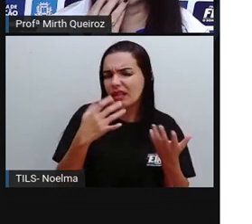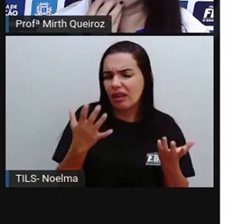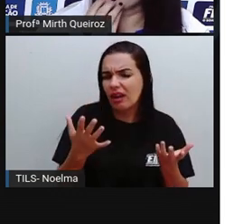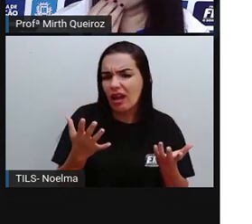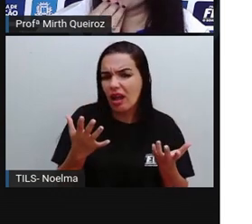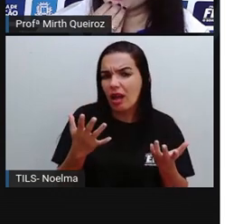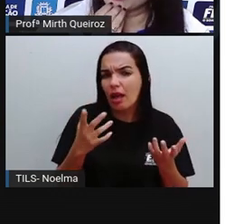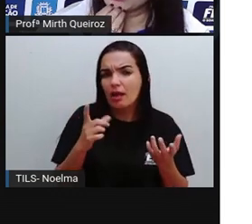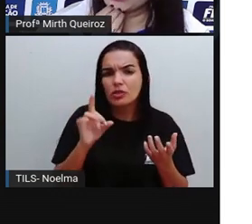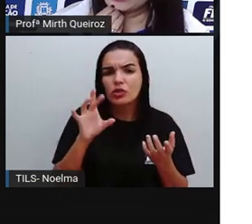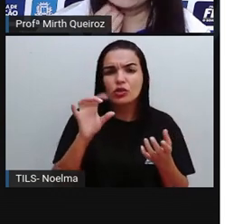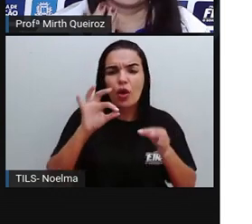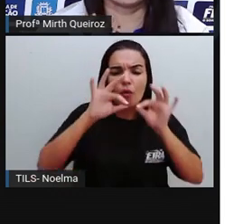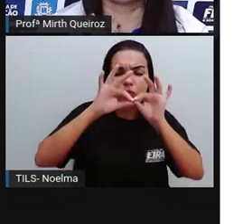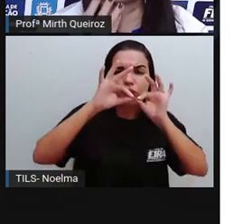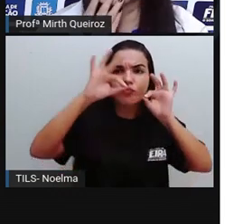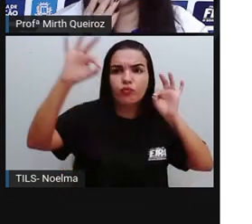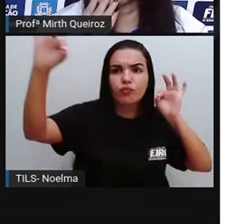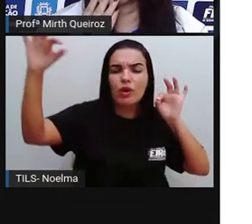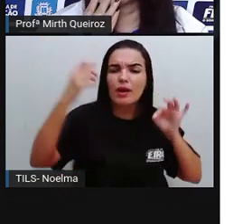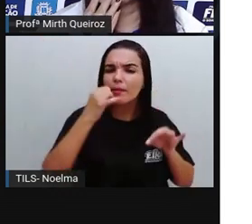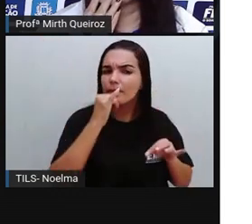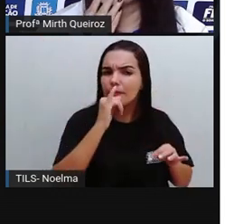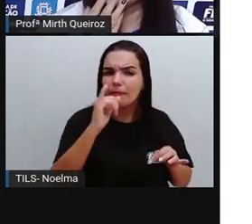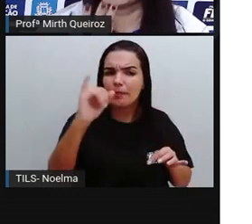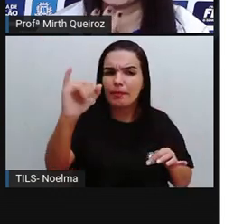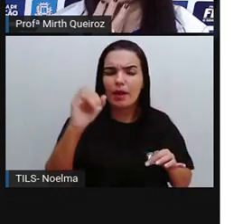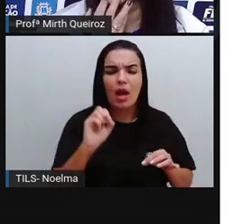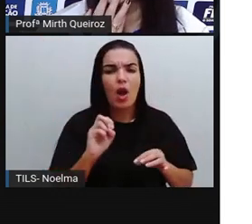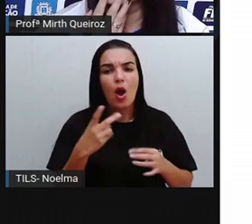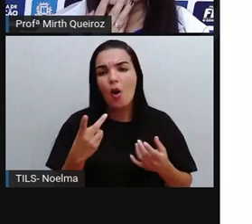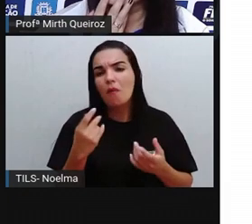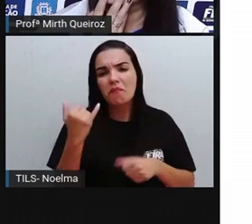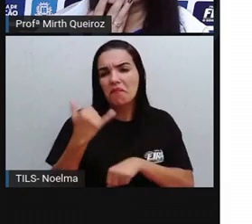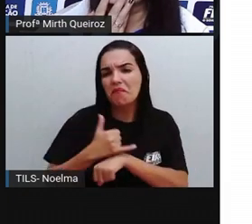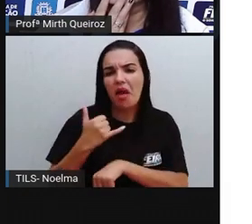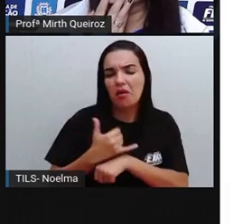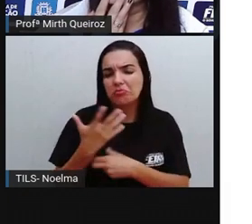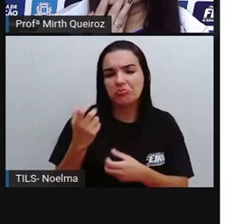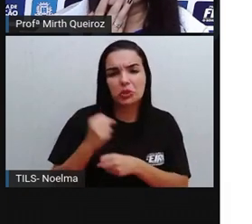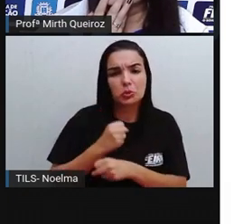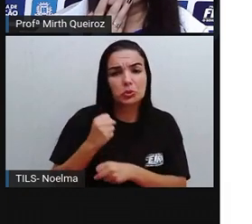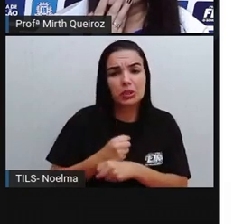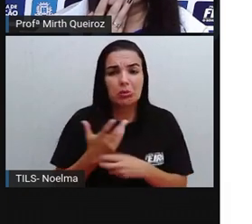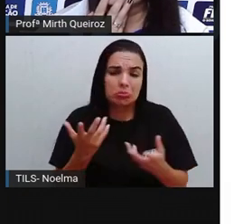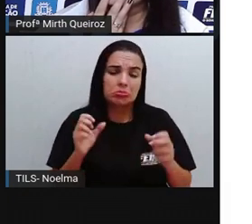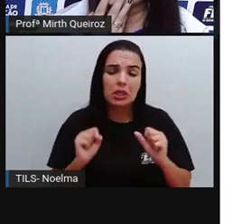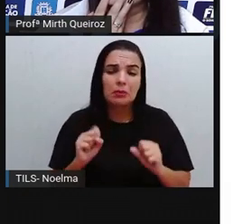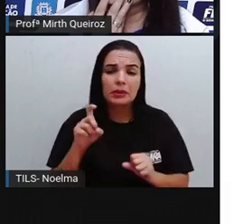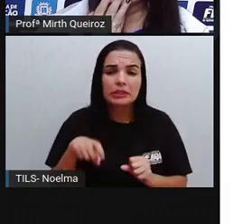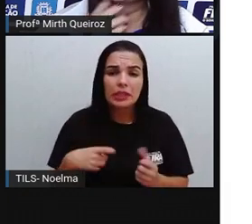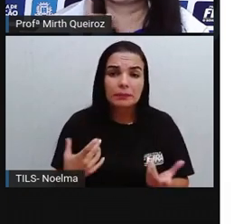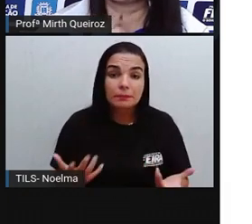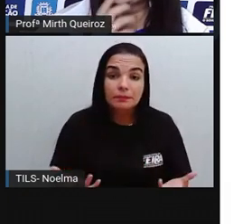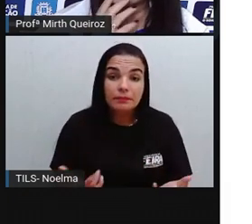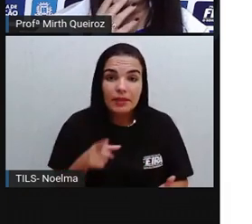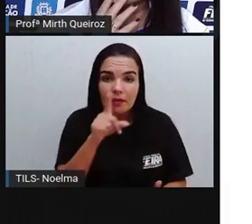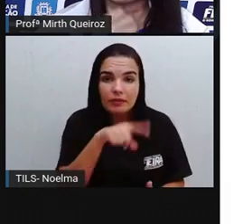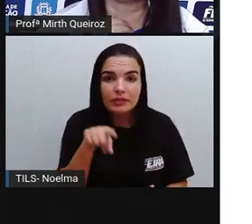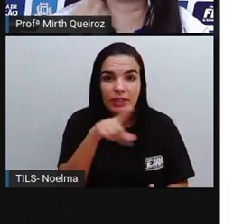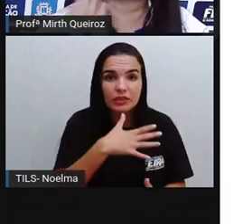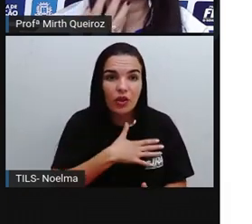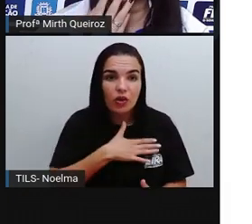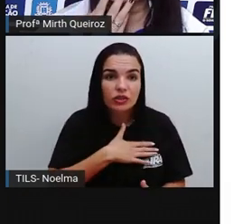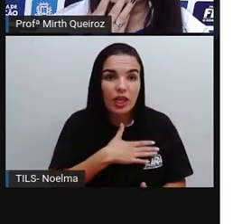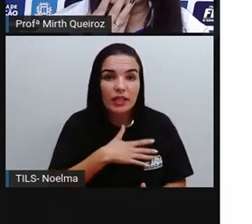são fios? Ou ferros? De uma construção, pode ser. Vocês gostariam?